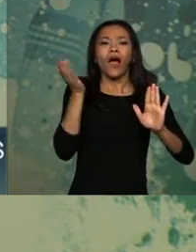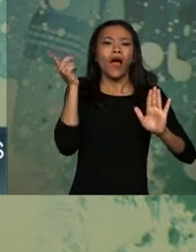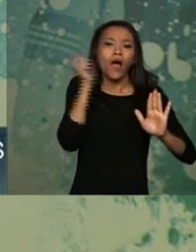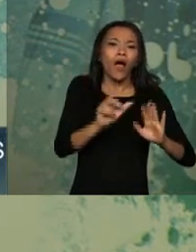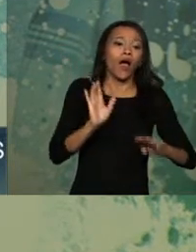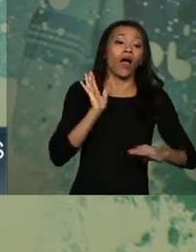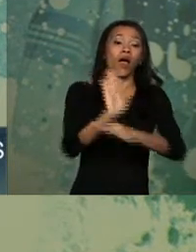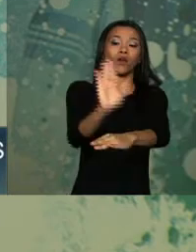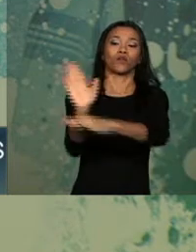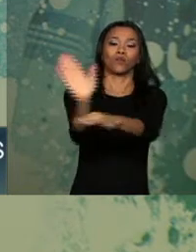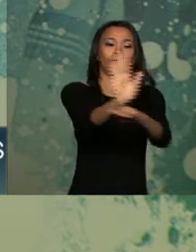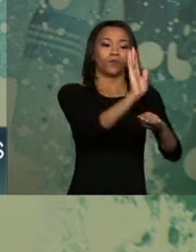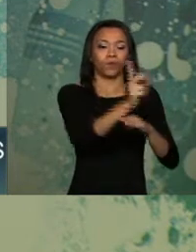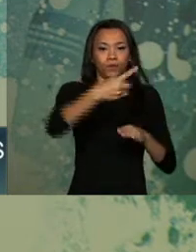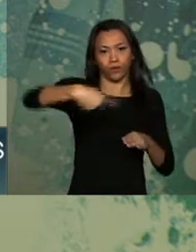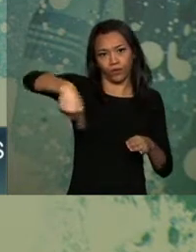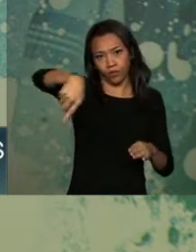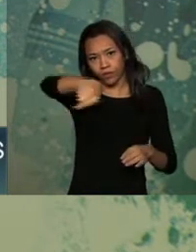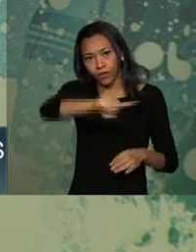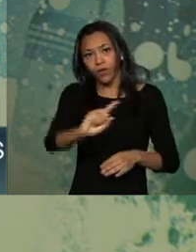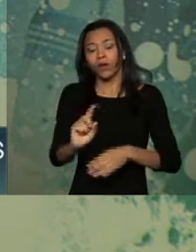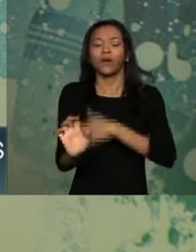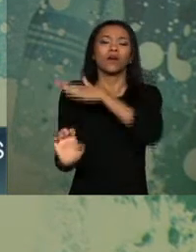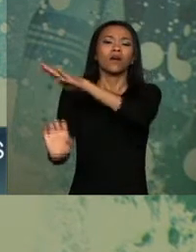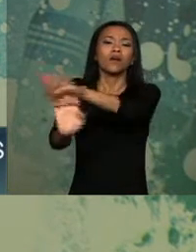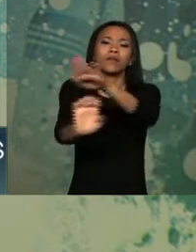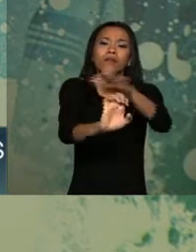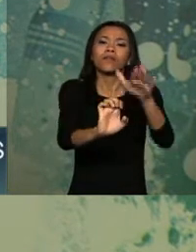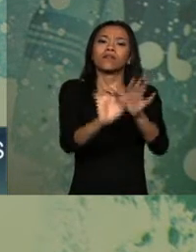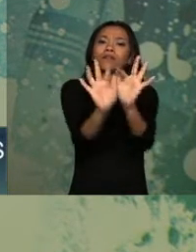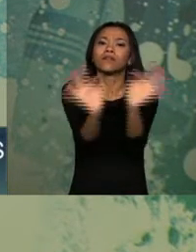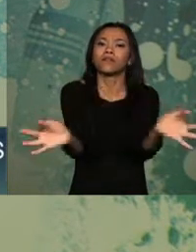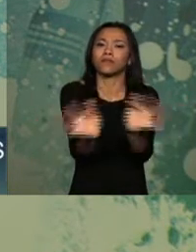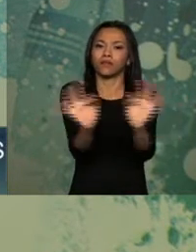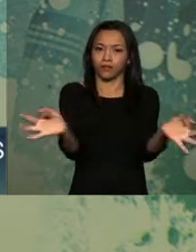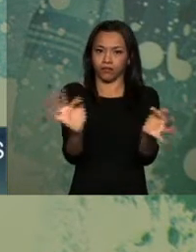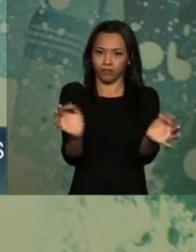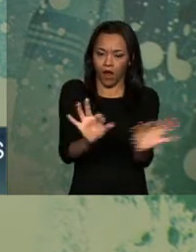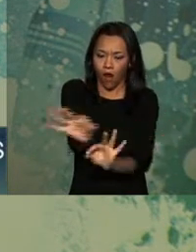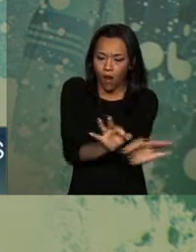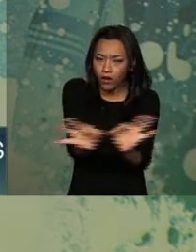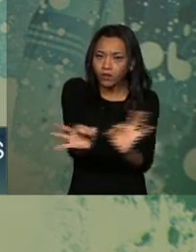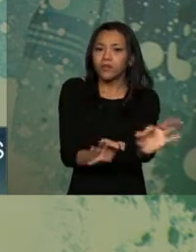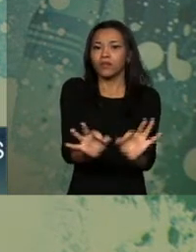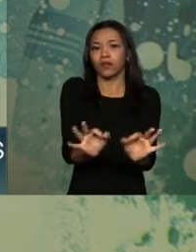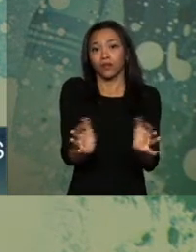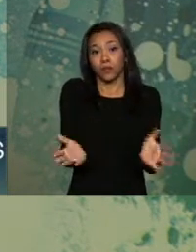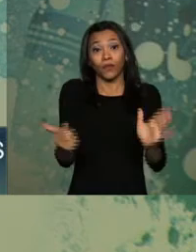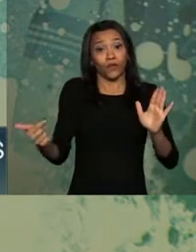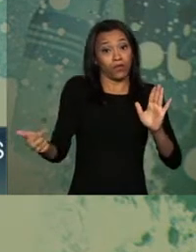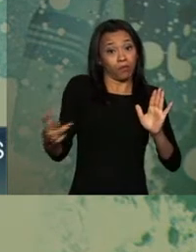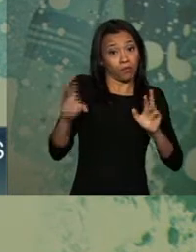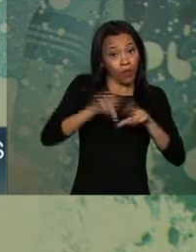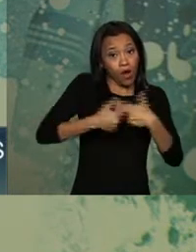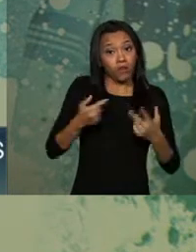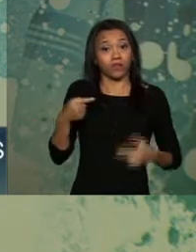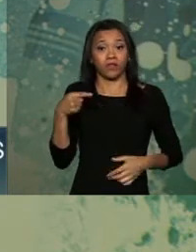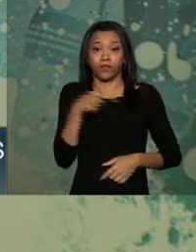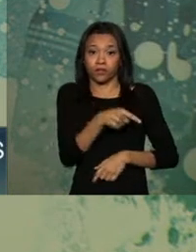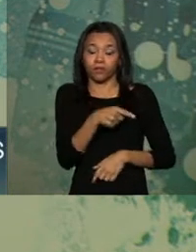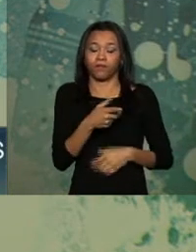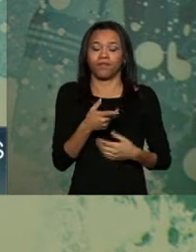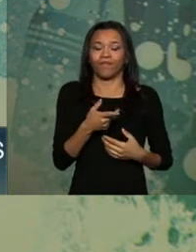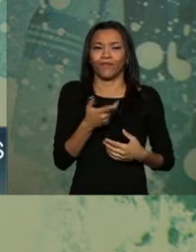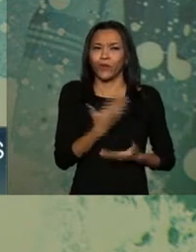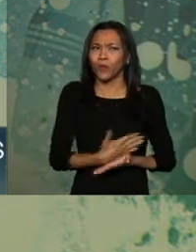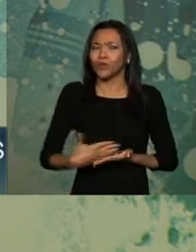da micro e pequena empresa, conforme predispõe a Constituição. E a partir deste conceito, começou-se